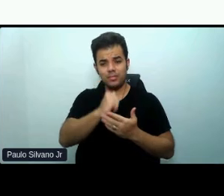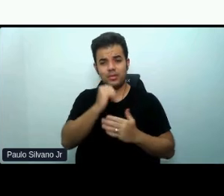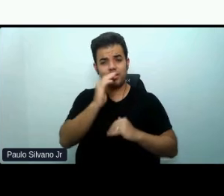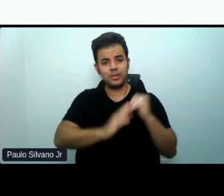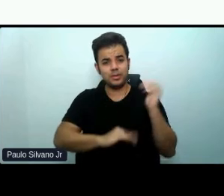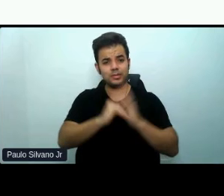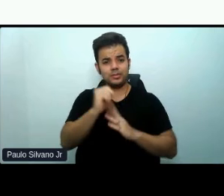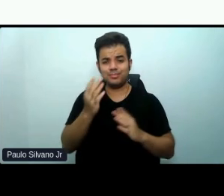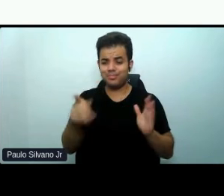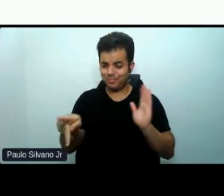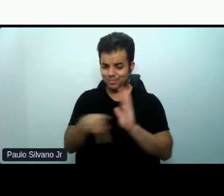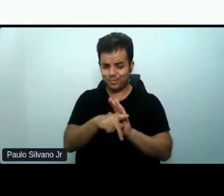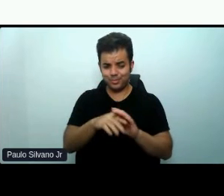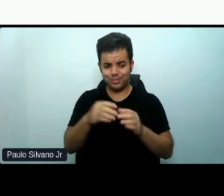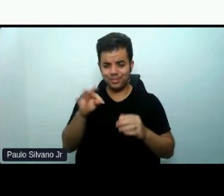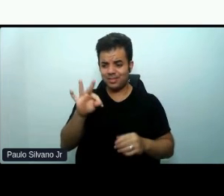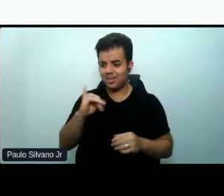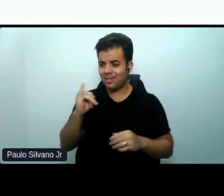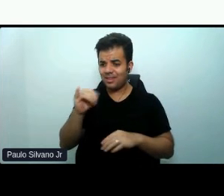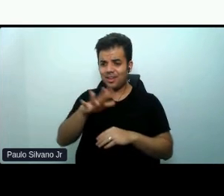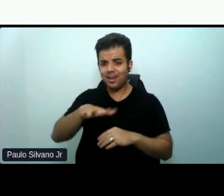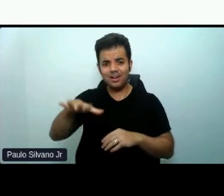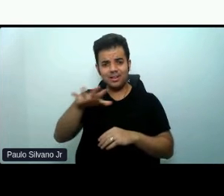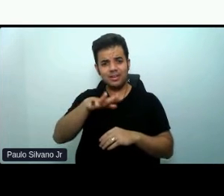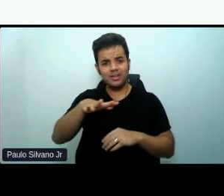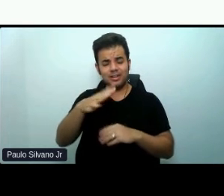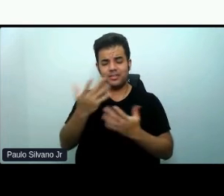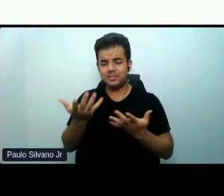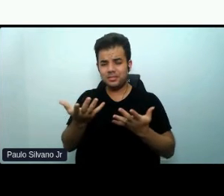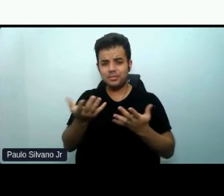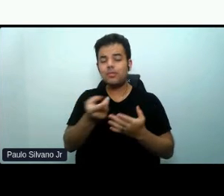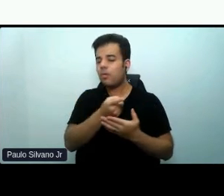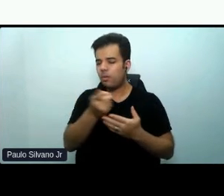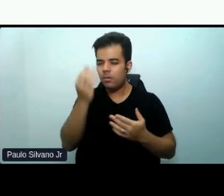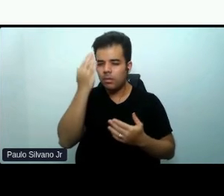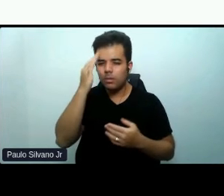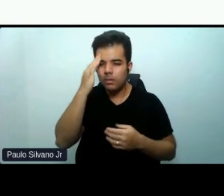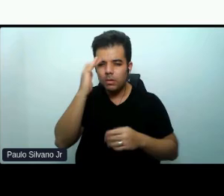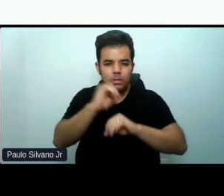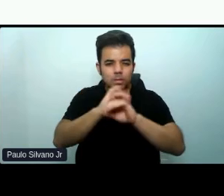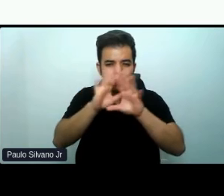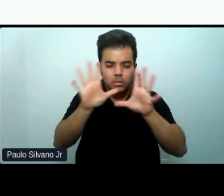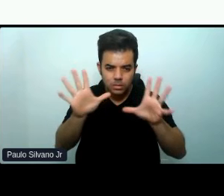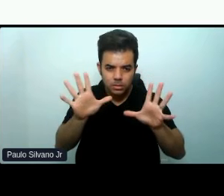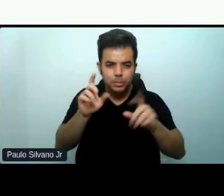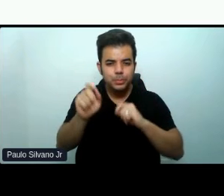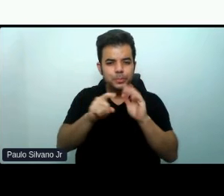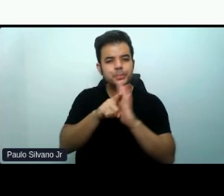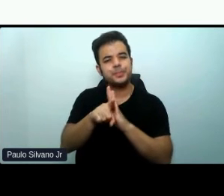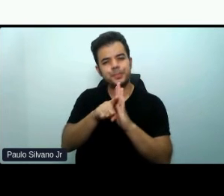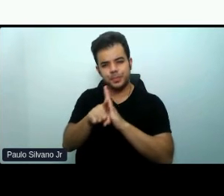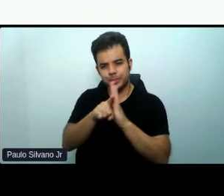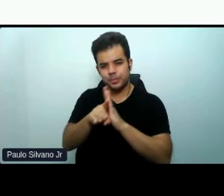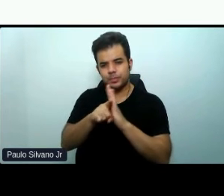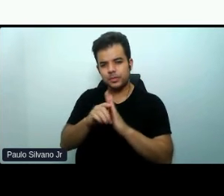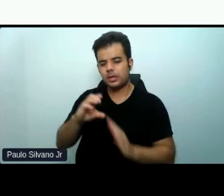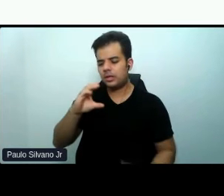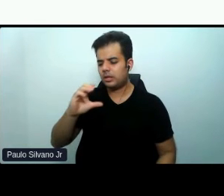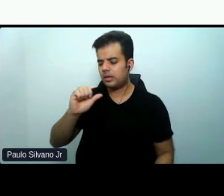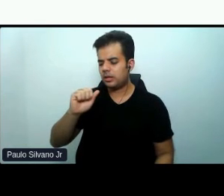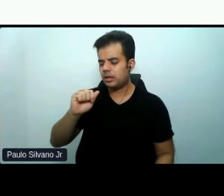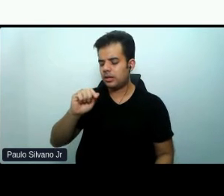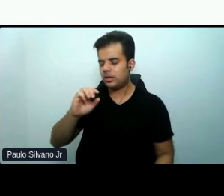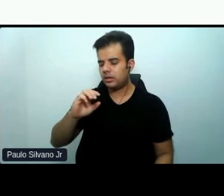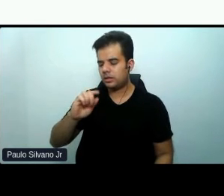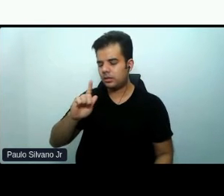é o setor de TI. Então, para vocês terem uma ideia, de acordo com uma pesquisa do CAGED,